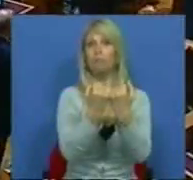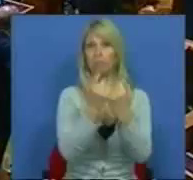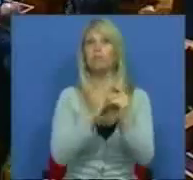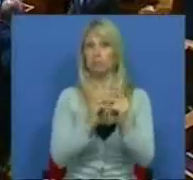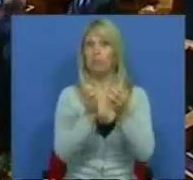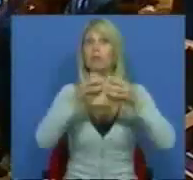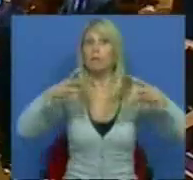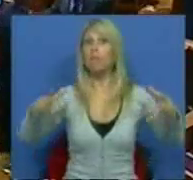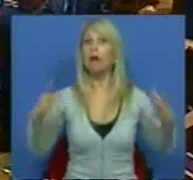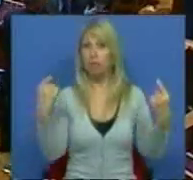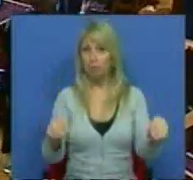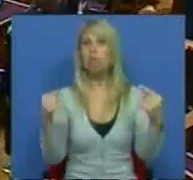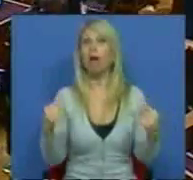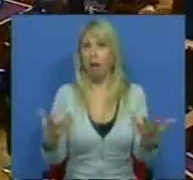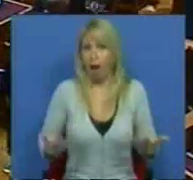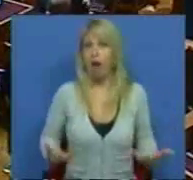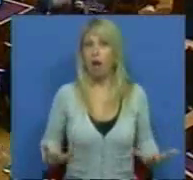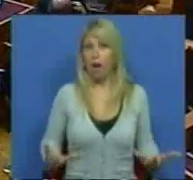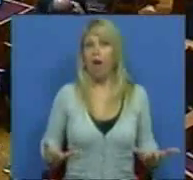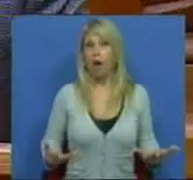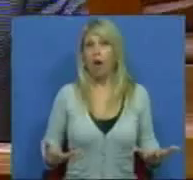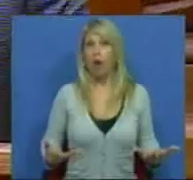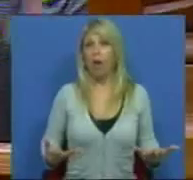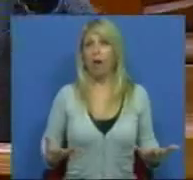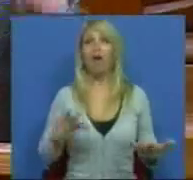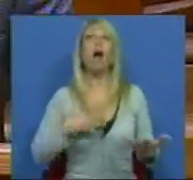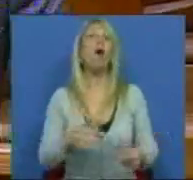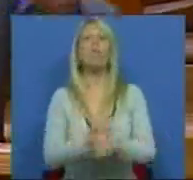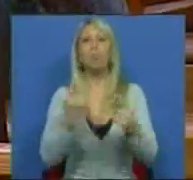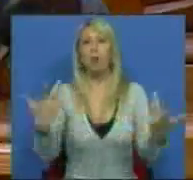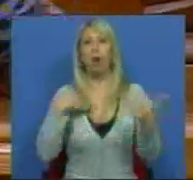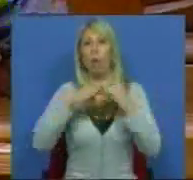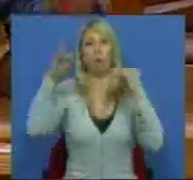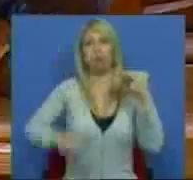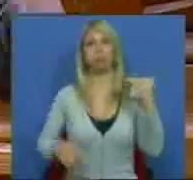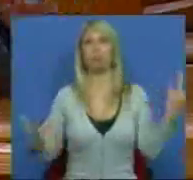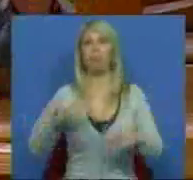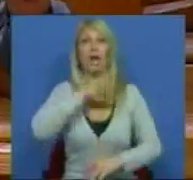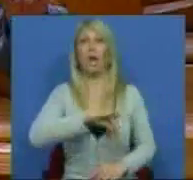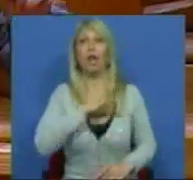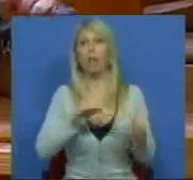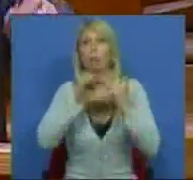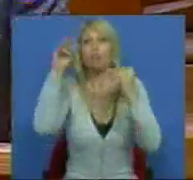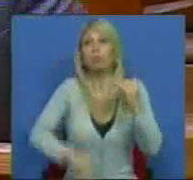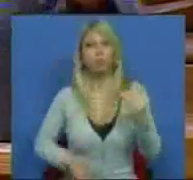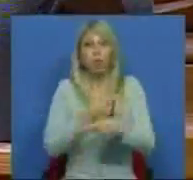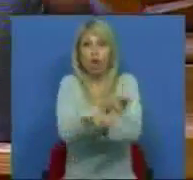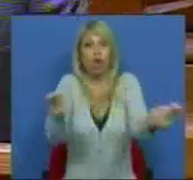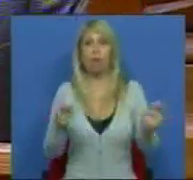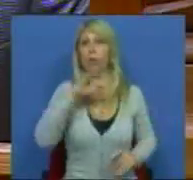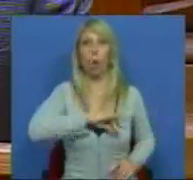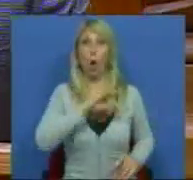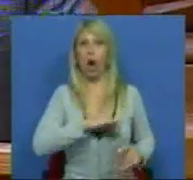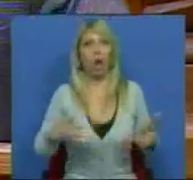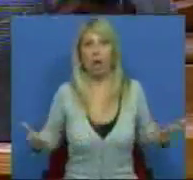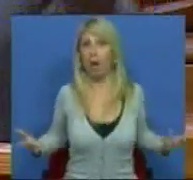a aumentar, quer porque há uma desigualdade de rendimentos, há uma desigualdade na distribuição dos rendimentos por